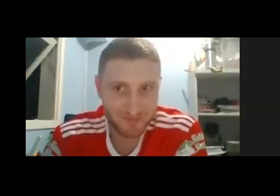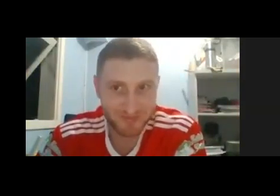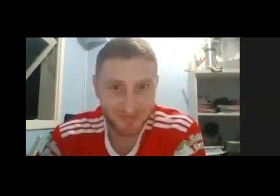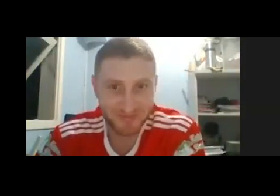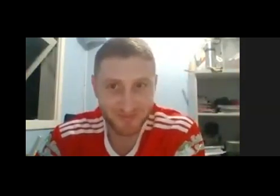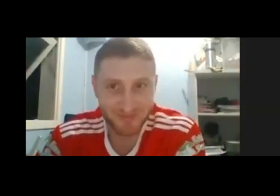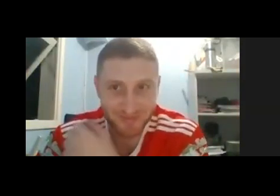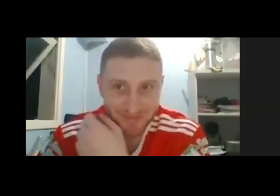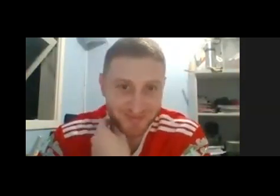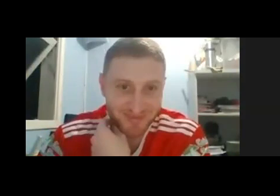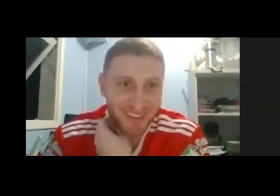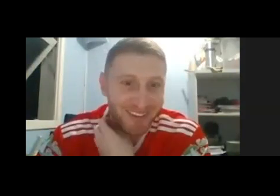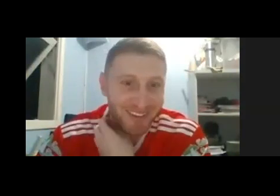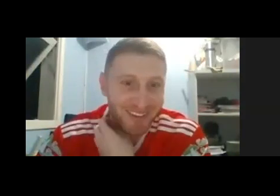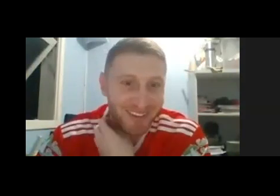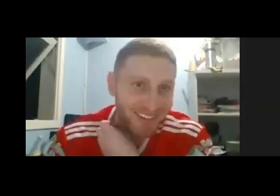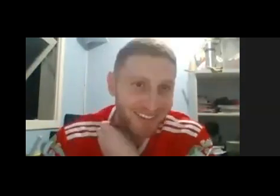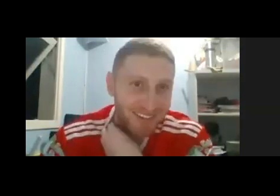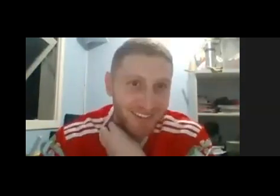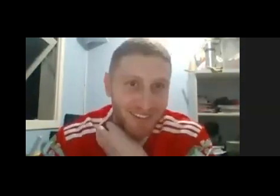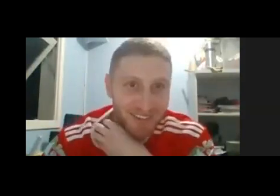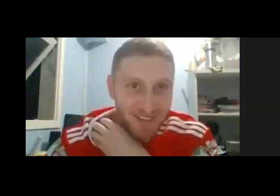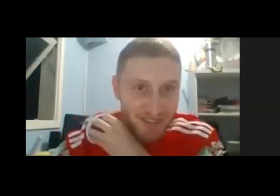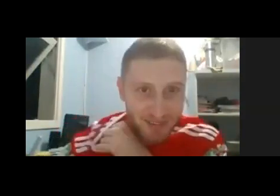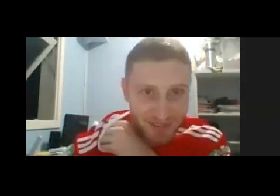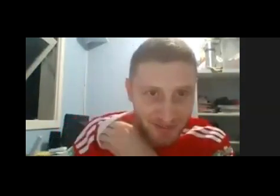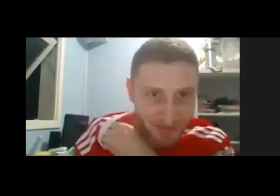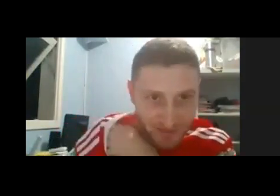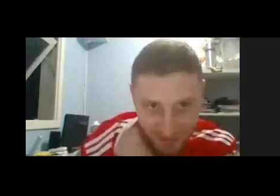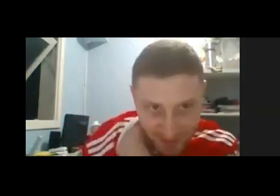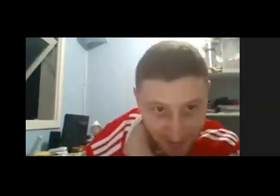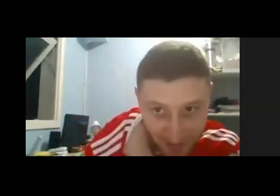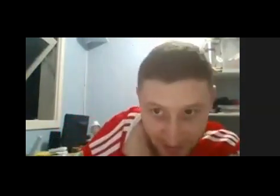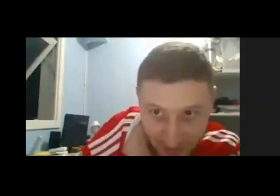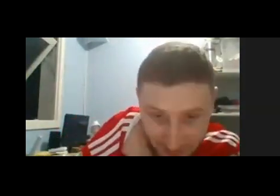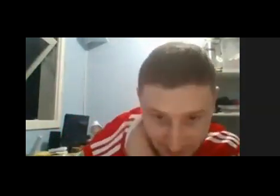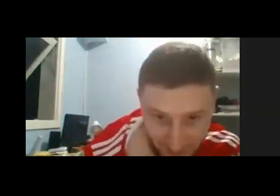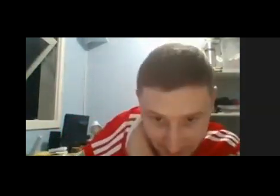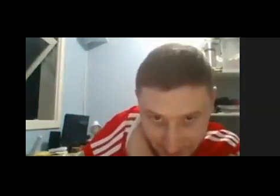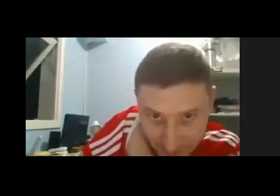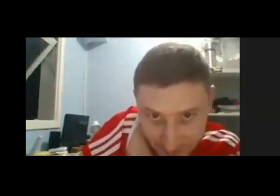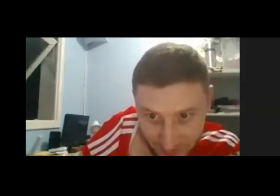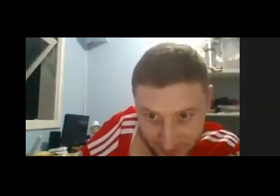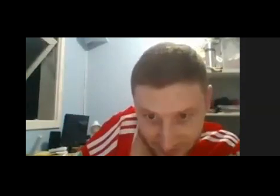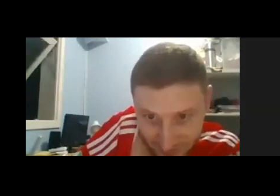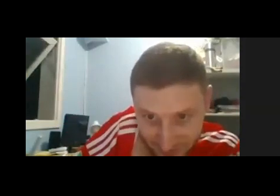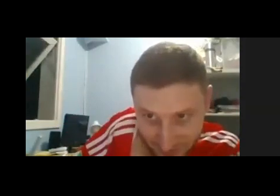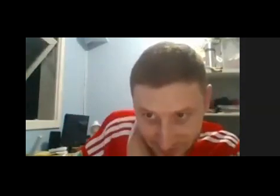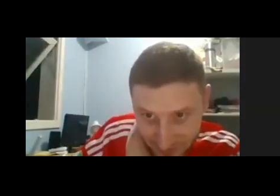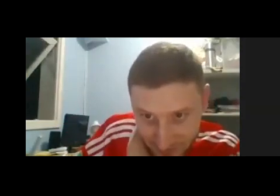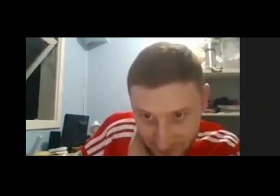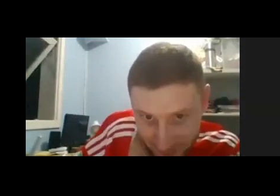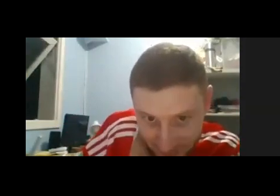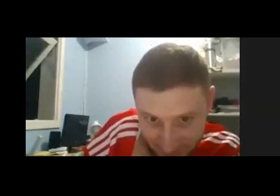marca. Cara, o que tem atrás de ti ali? Uns troços, um X. O símbolo nazista. Não é,